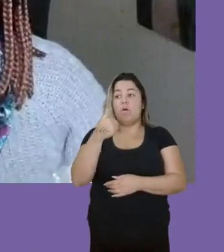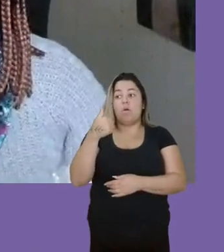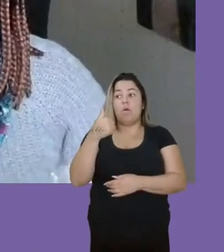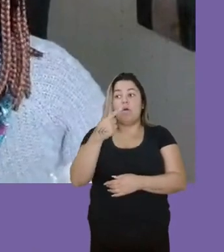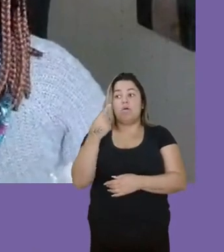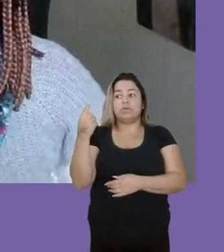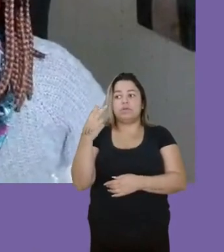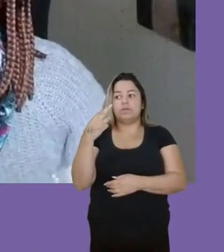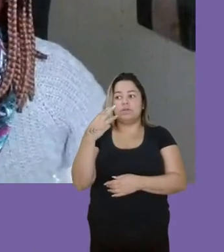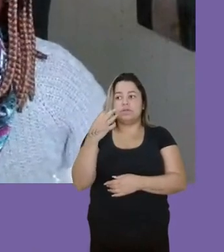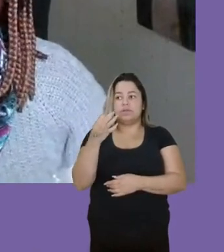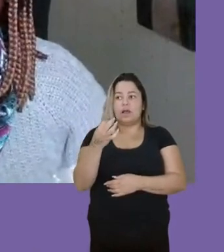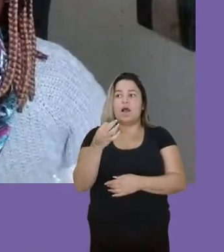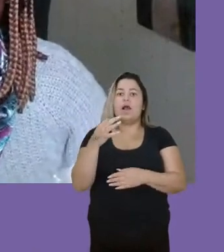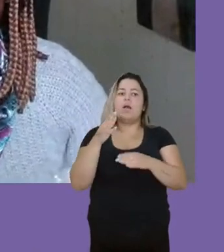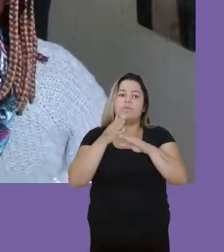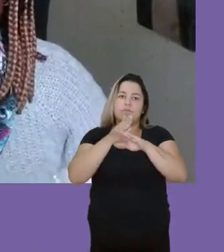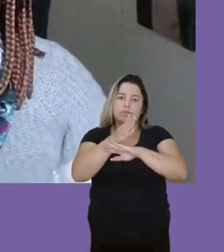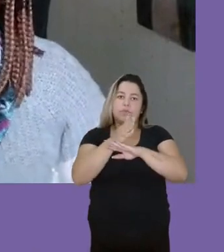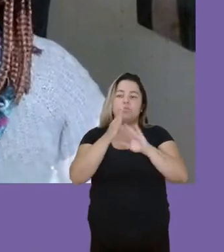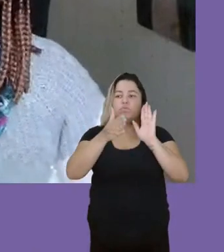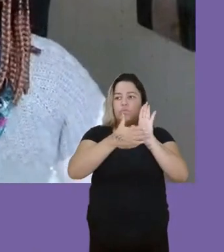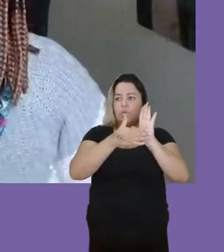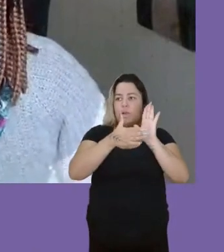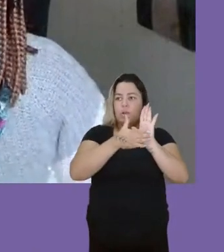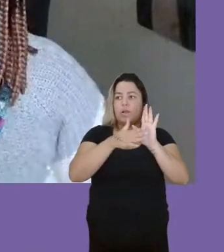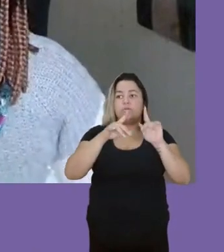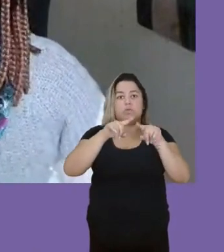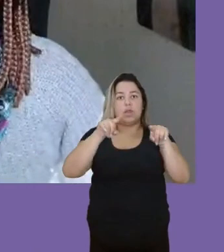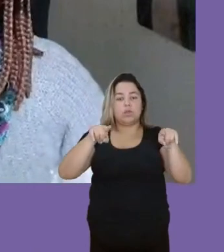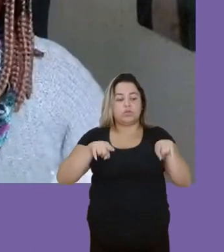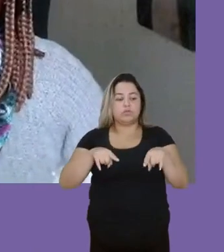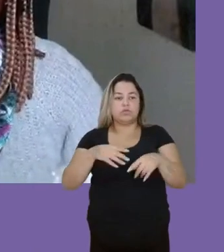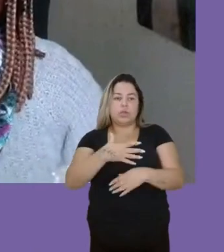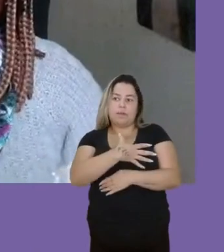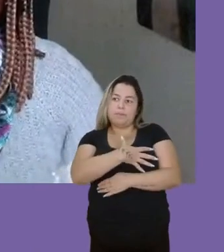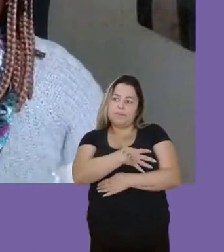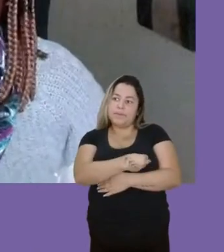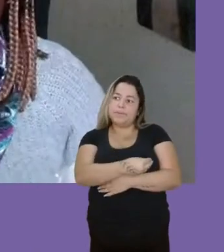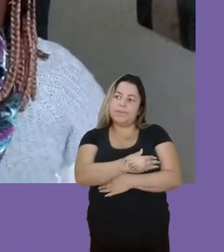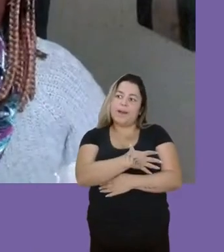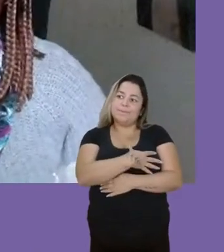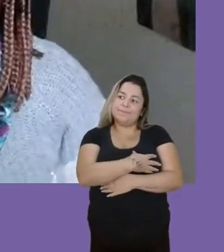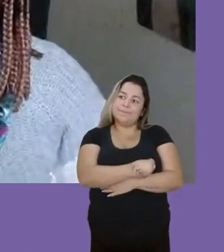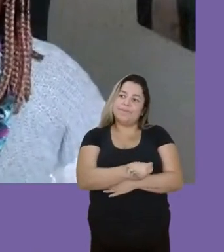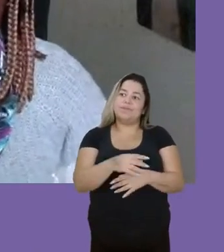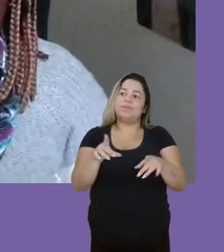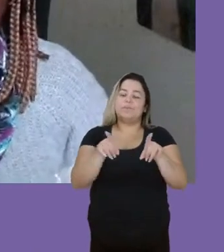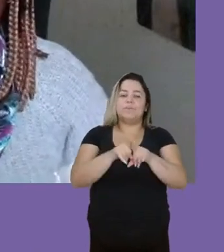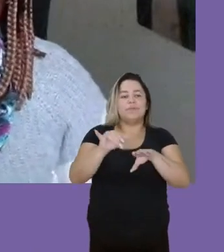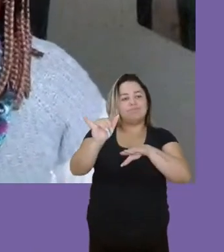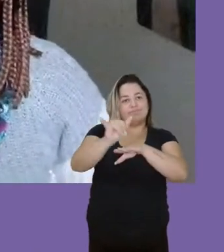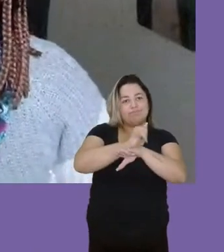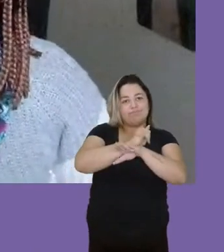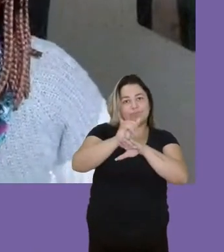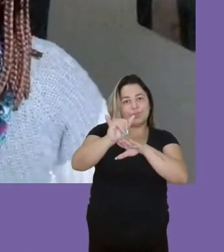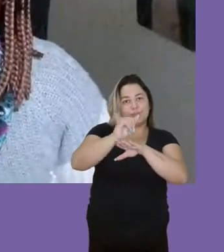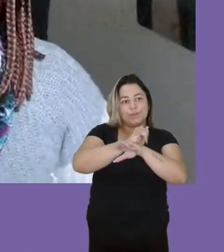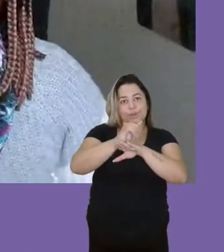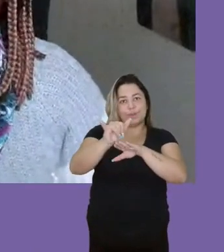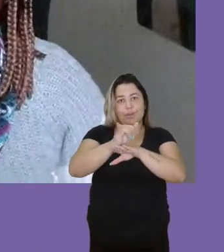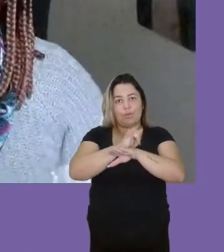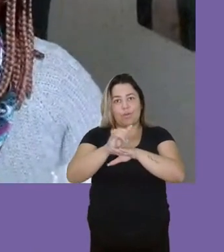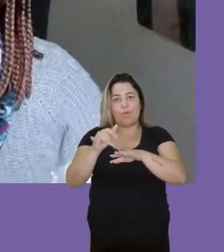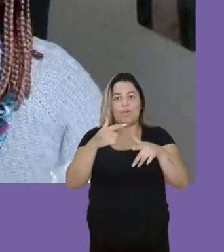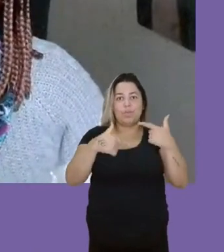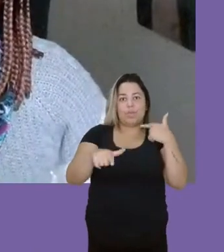Eu aprovei um projeto aqui que é sobre salas de aleitamento. O aleitamento é a principal estratégia de combate à mortalidade